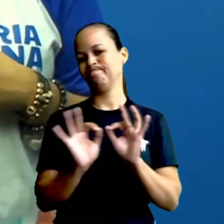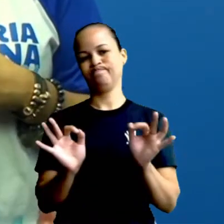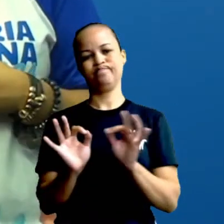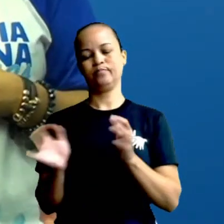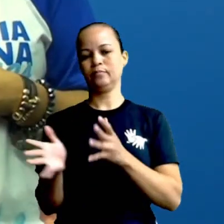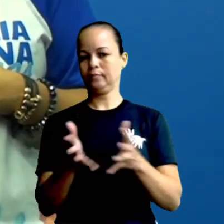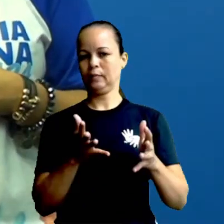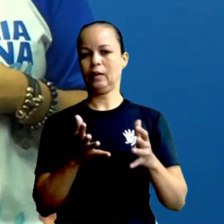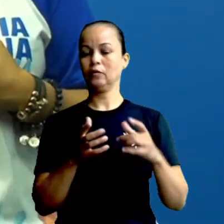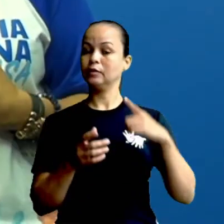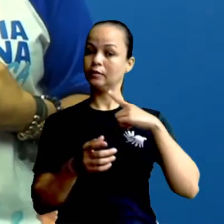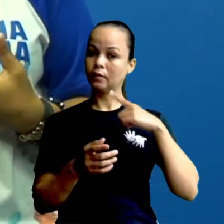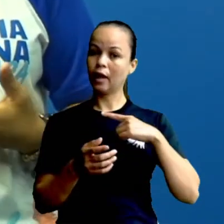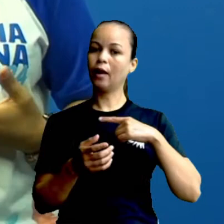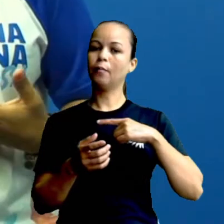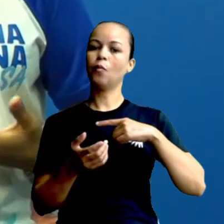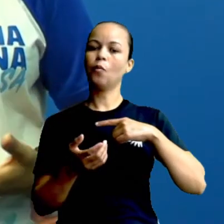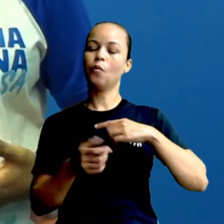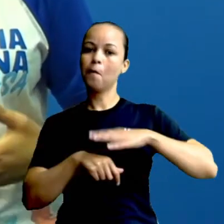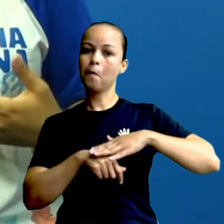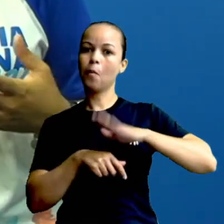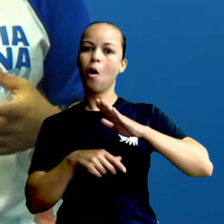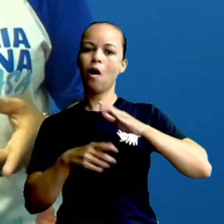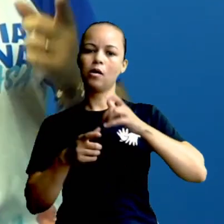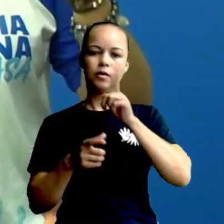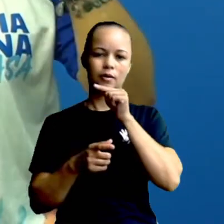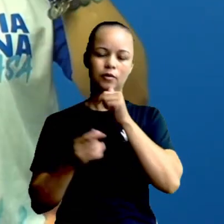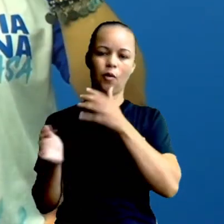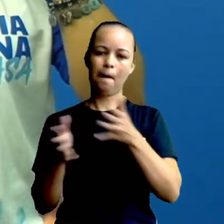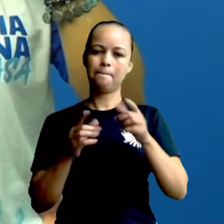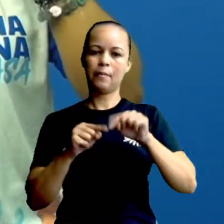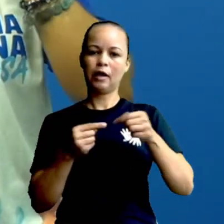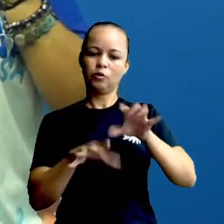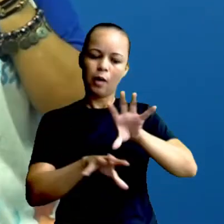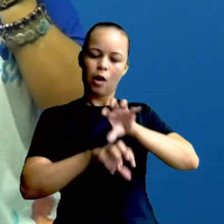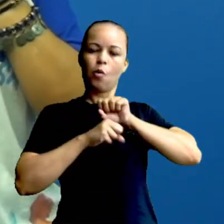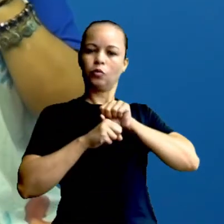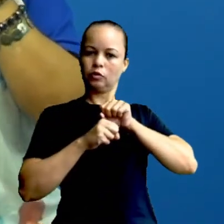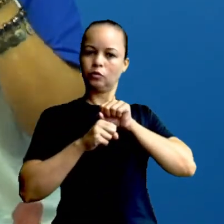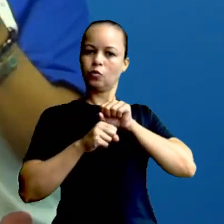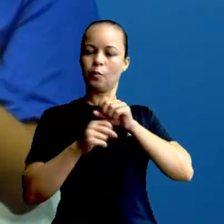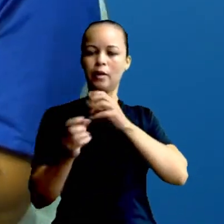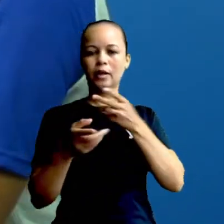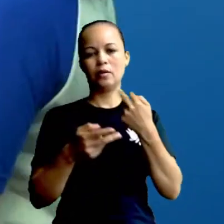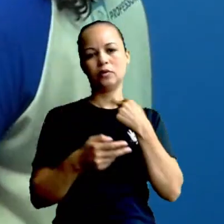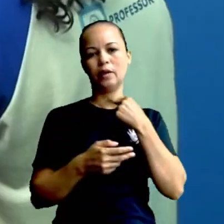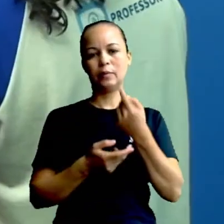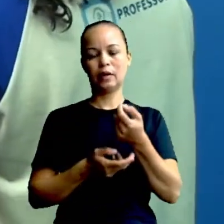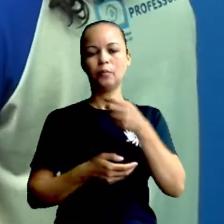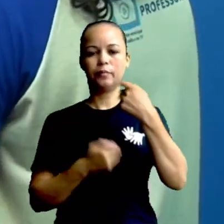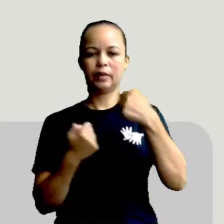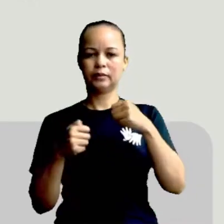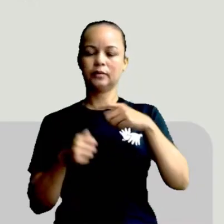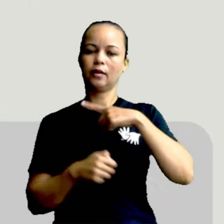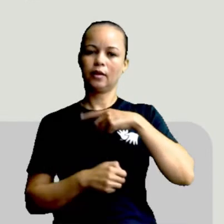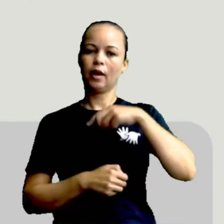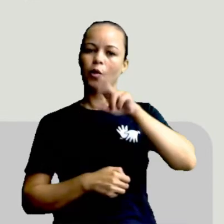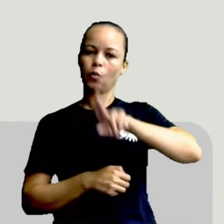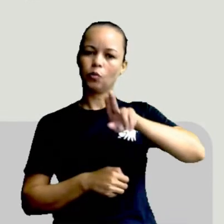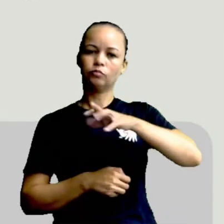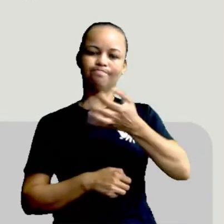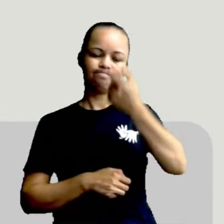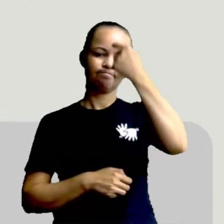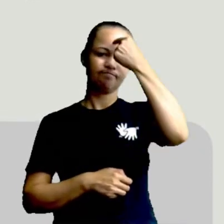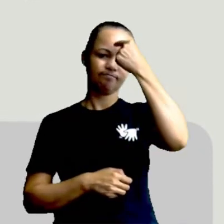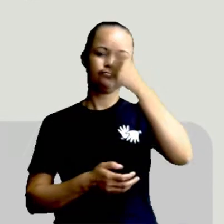para a gente consumir. Então, por isso que é importante que a gente tenha essa questão da consciência do uso consciente, né? Com base nos